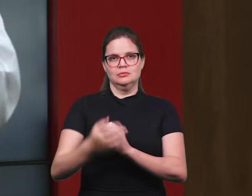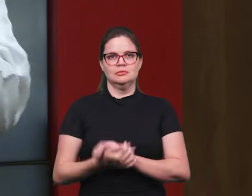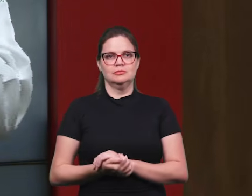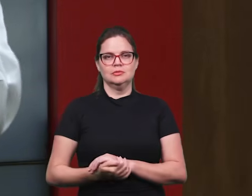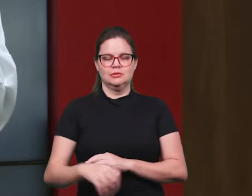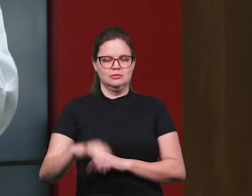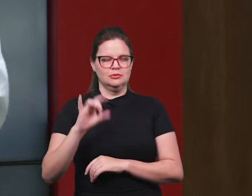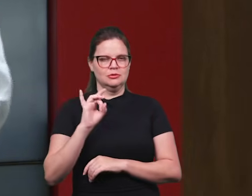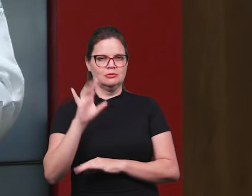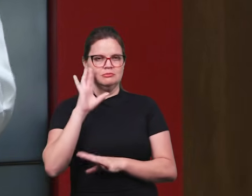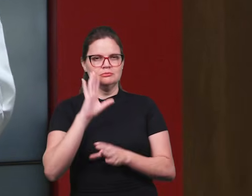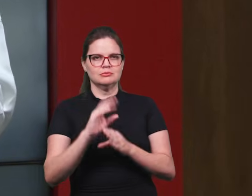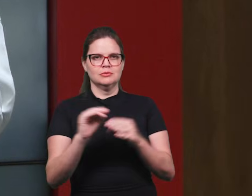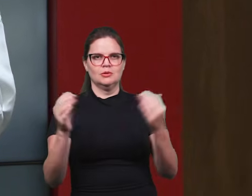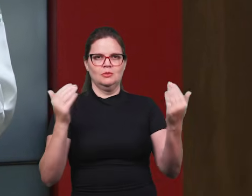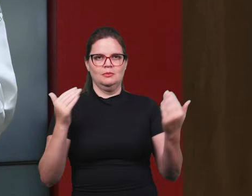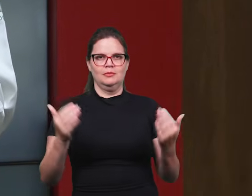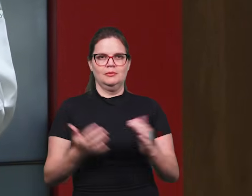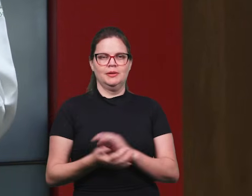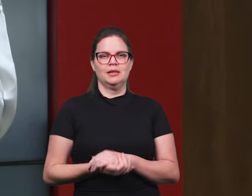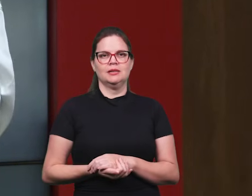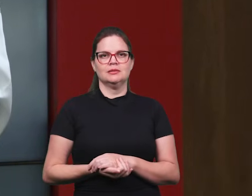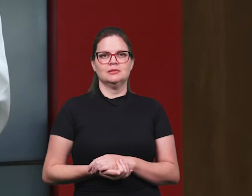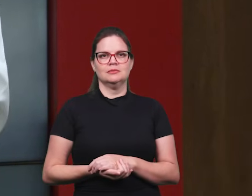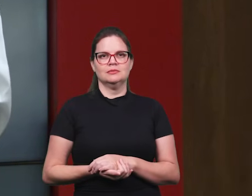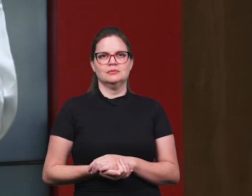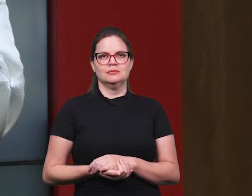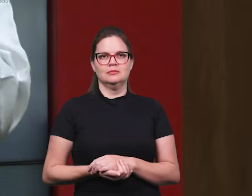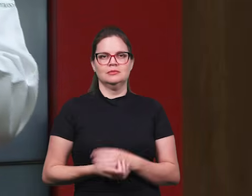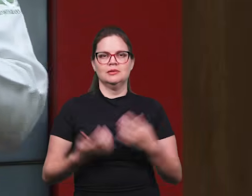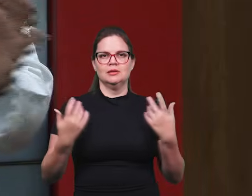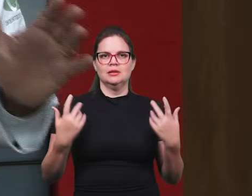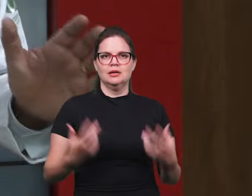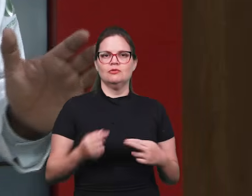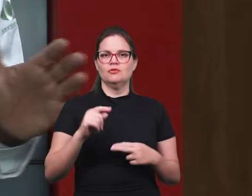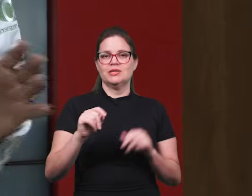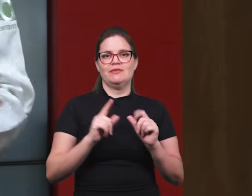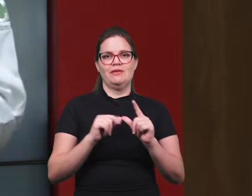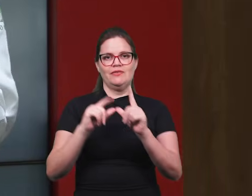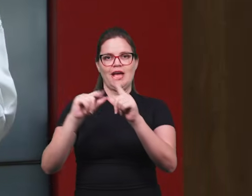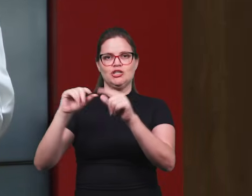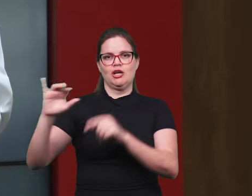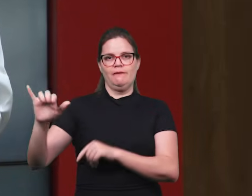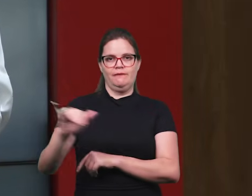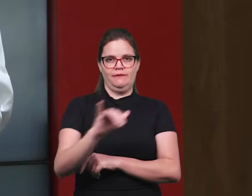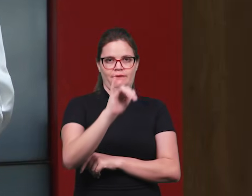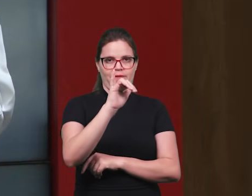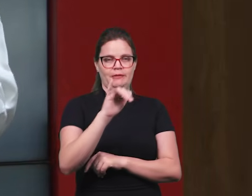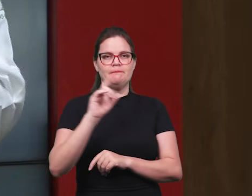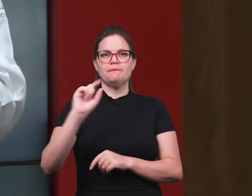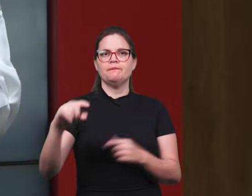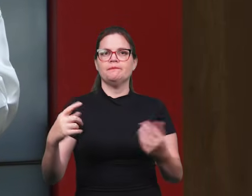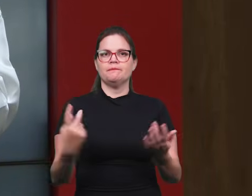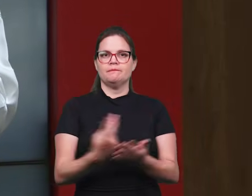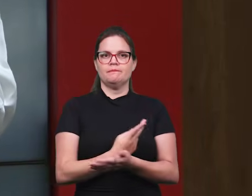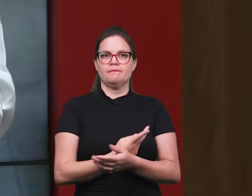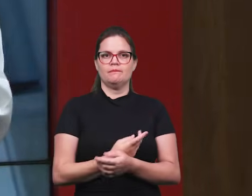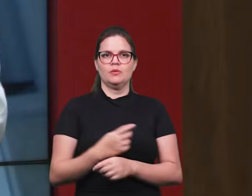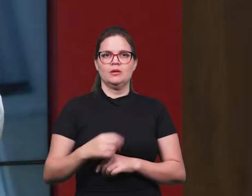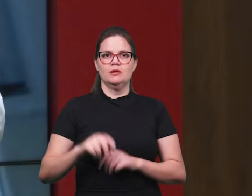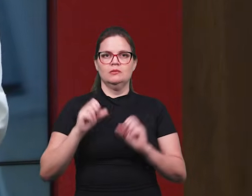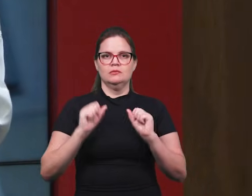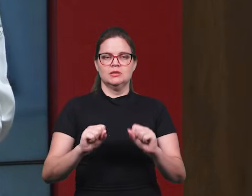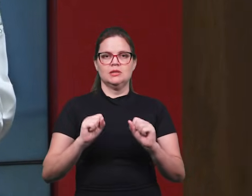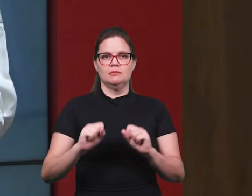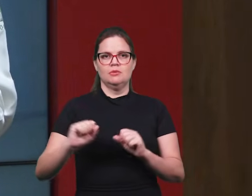só fazendo assim uma comparação, é como você viajar de avião. Quando que acontece acidente?